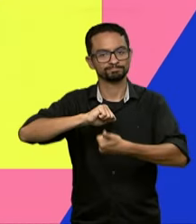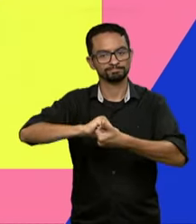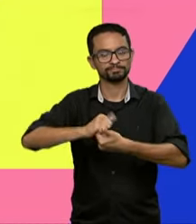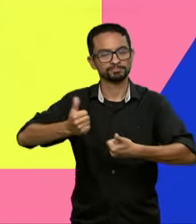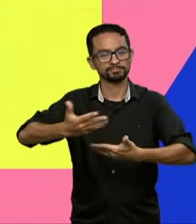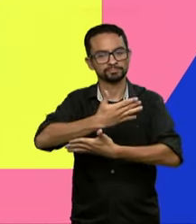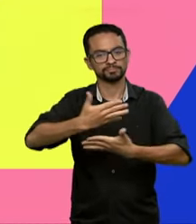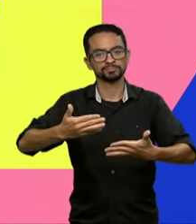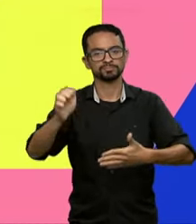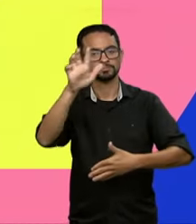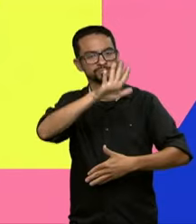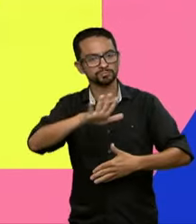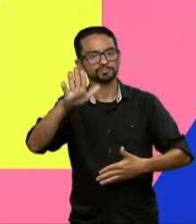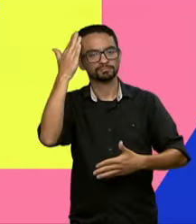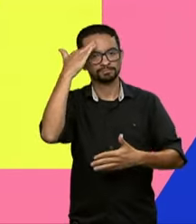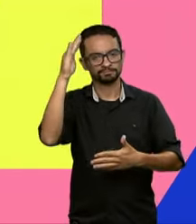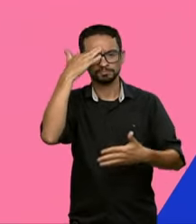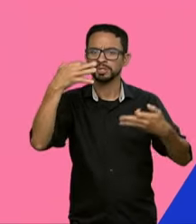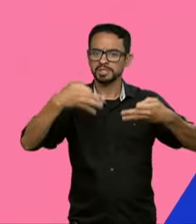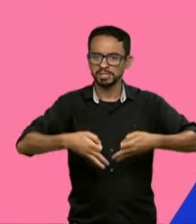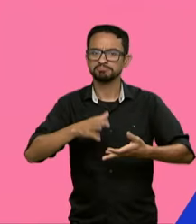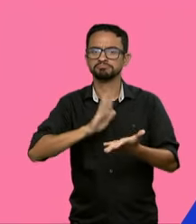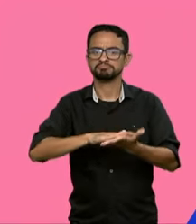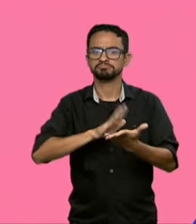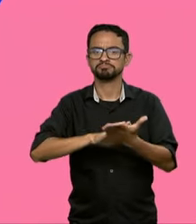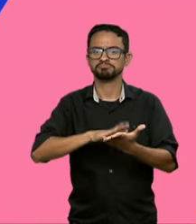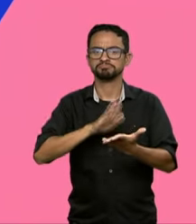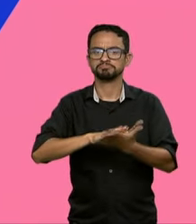cidades da Europa. É exatamente o que está parabéns.